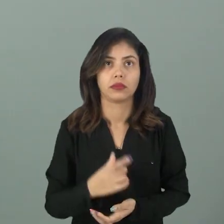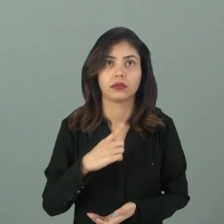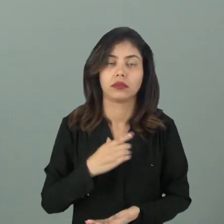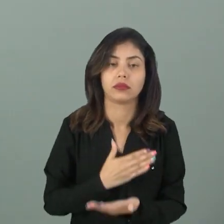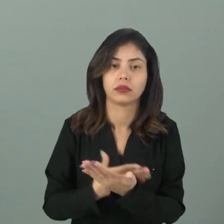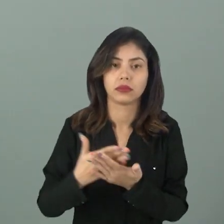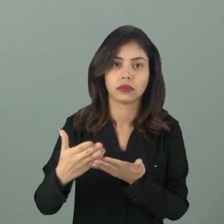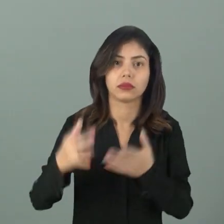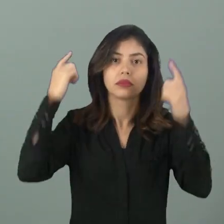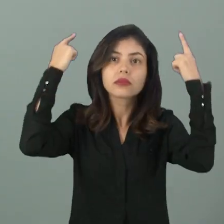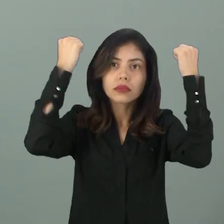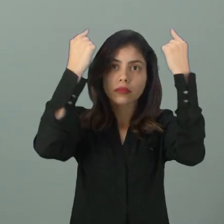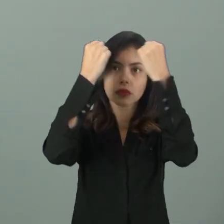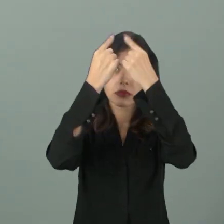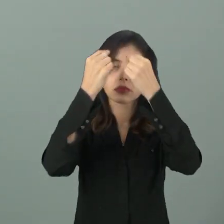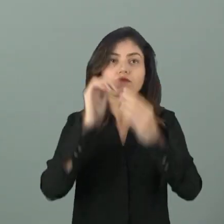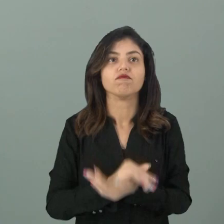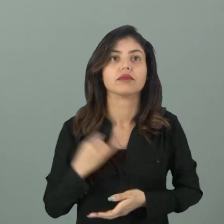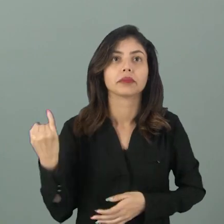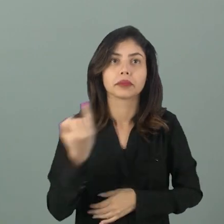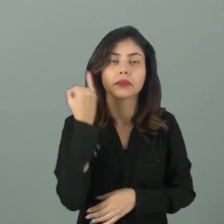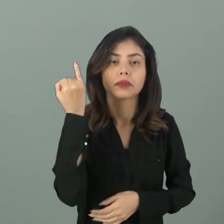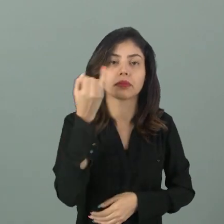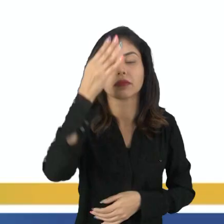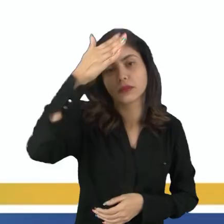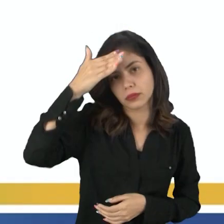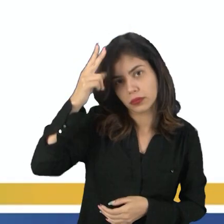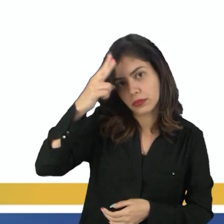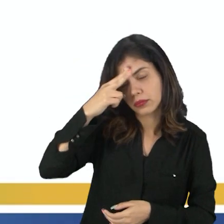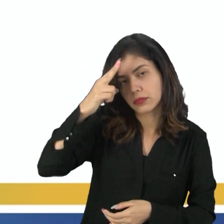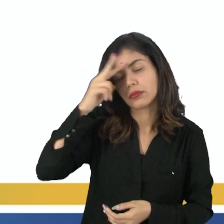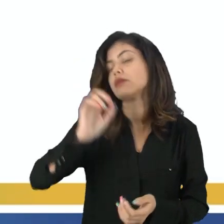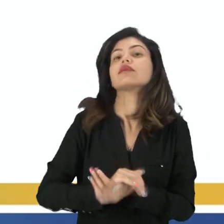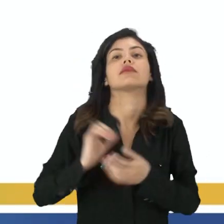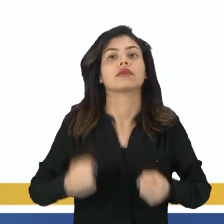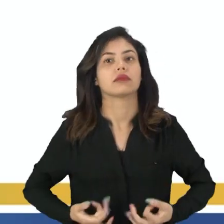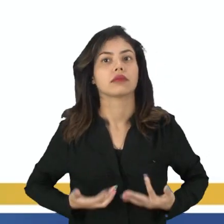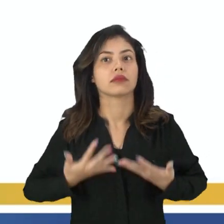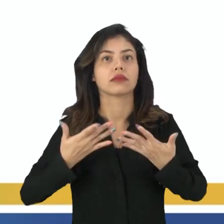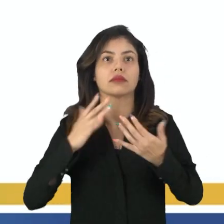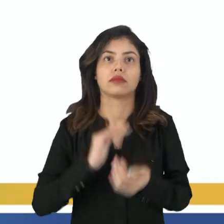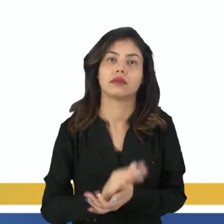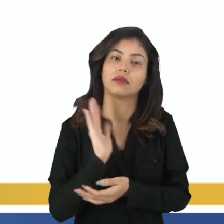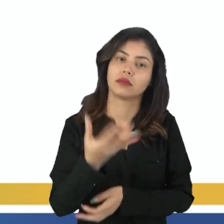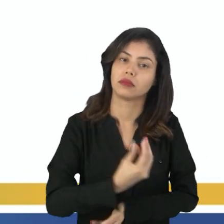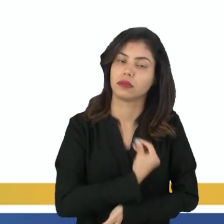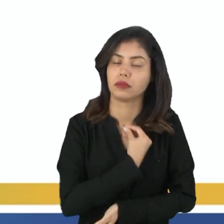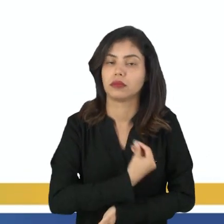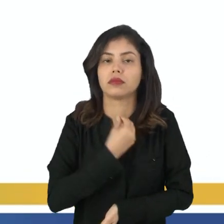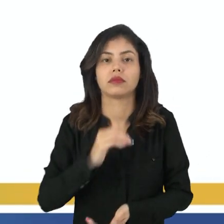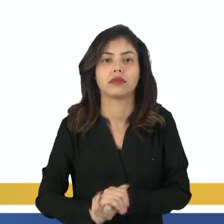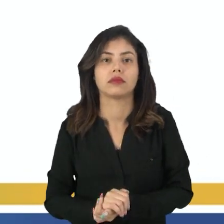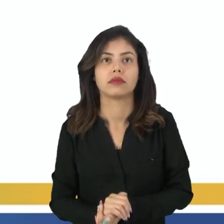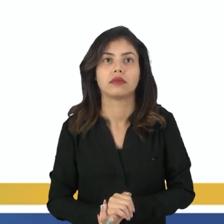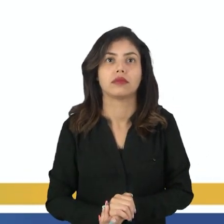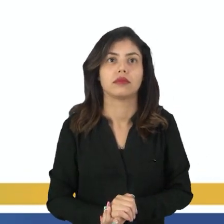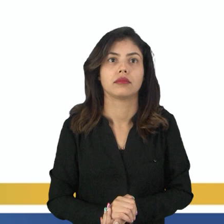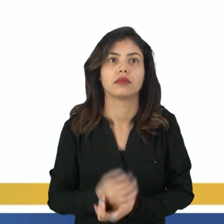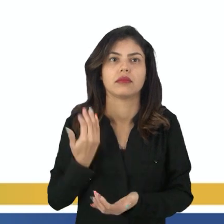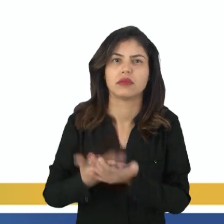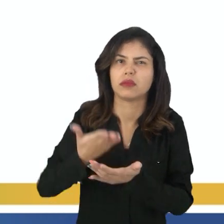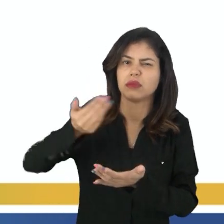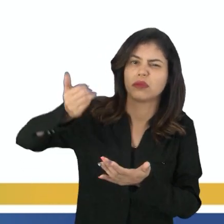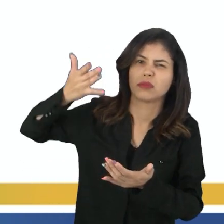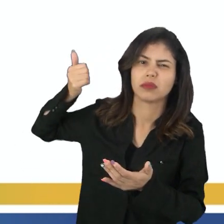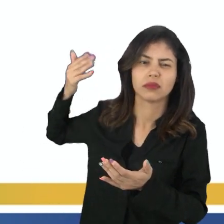teve início na Grécia, é importante frisar que essa manifestação já era presente na humanidade desde